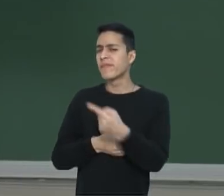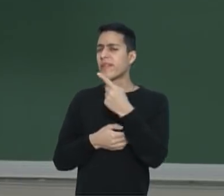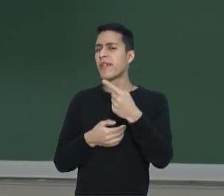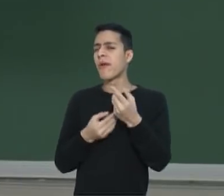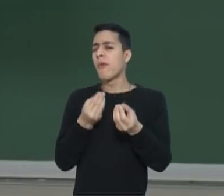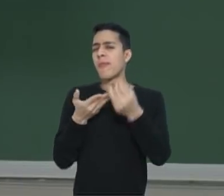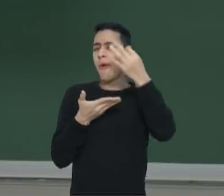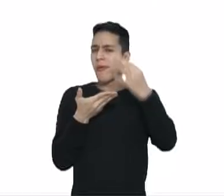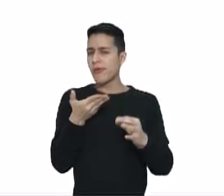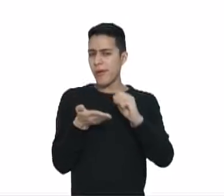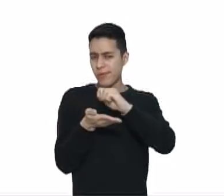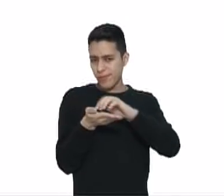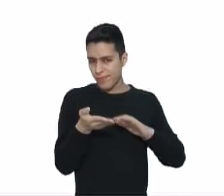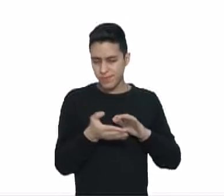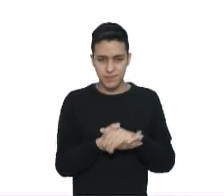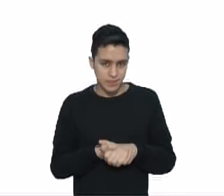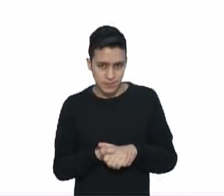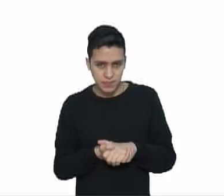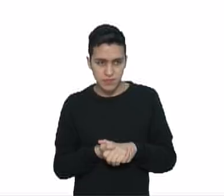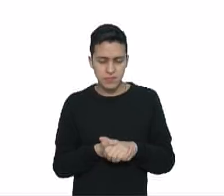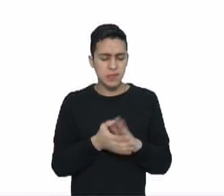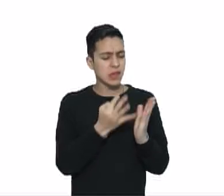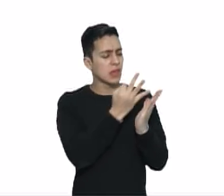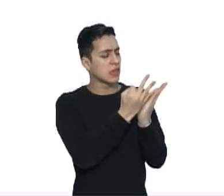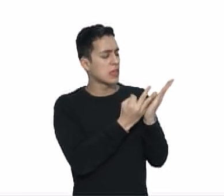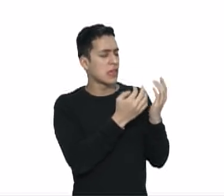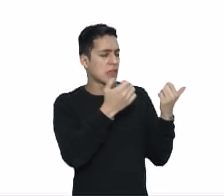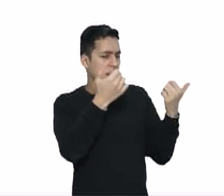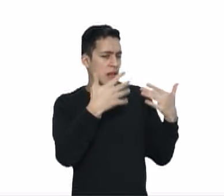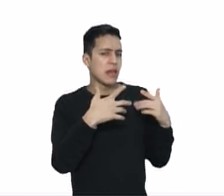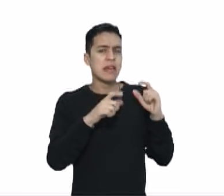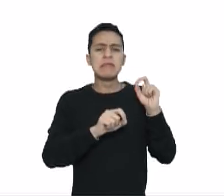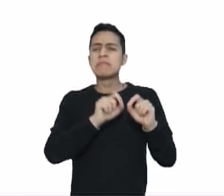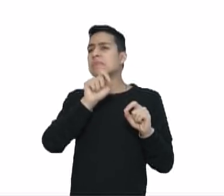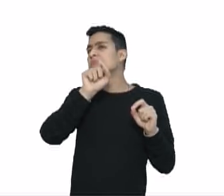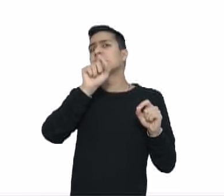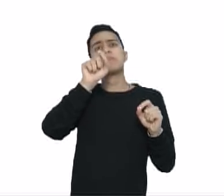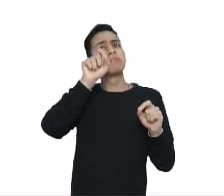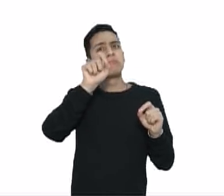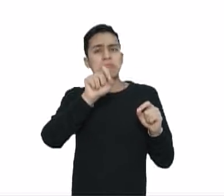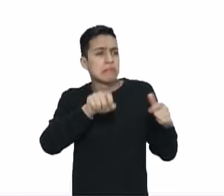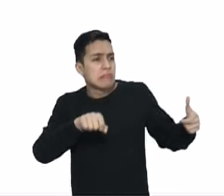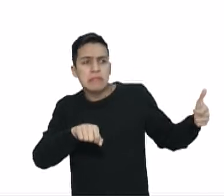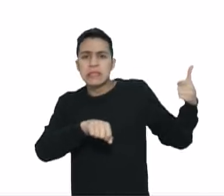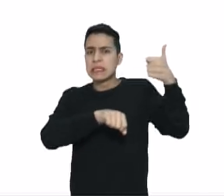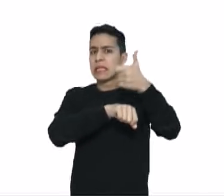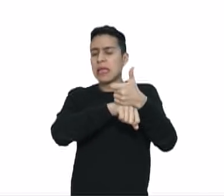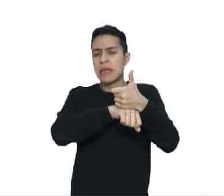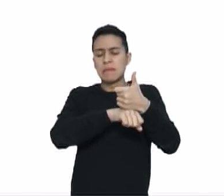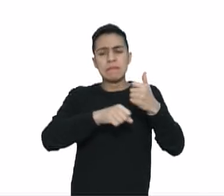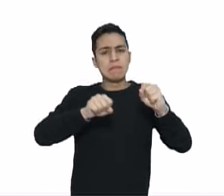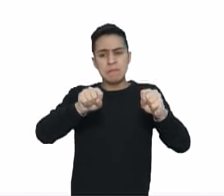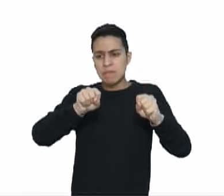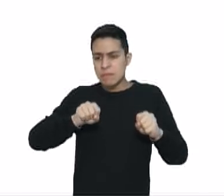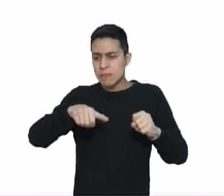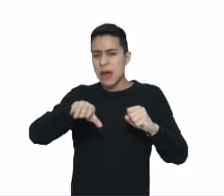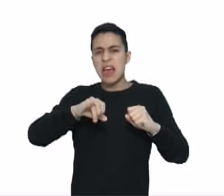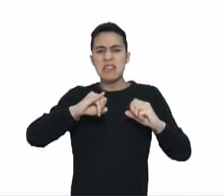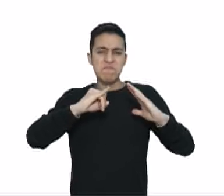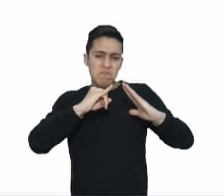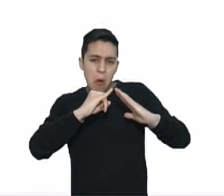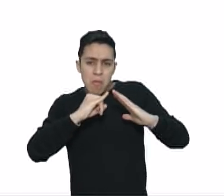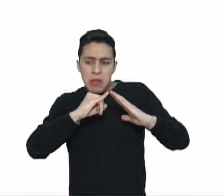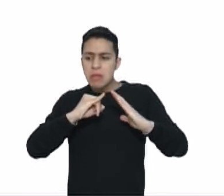3. Segundo o texto, quem é a segunda maior proprietária imobiliária do Ocidente? A igreja. Vocês sabem que a igreja recebia tanto